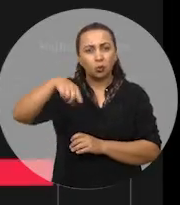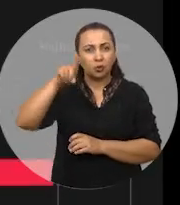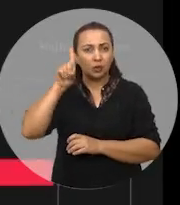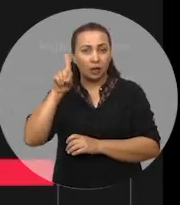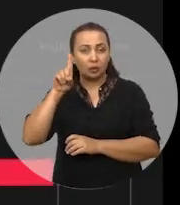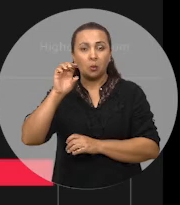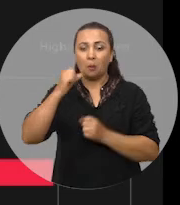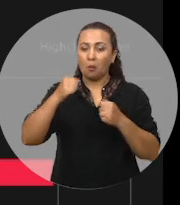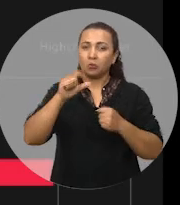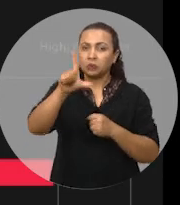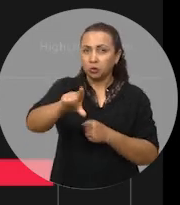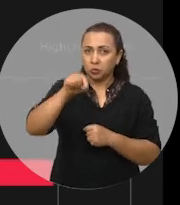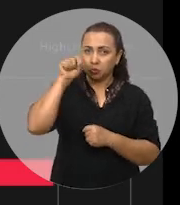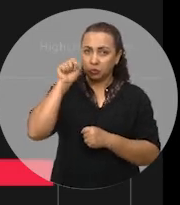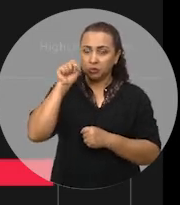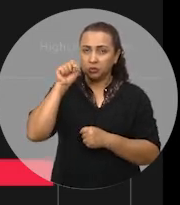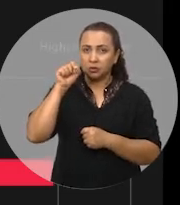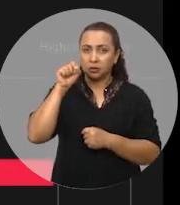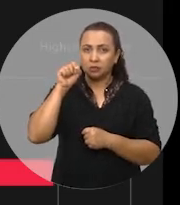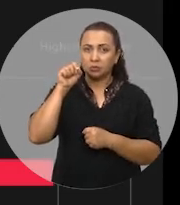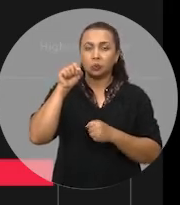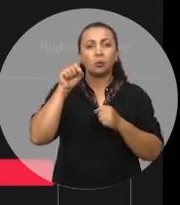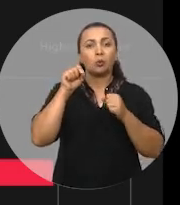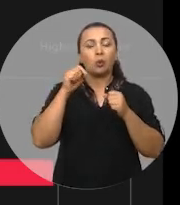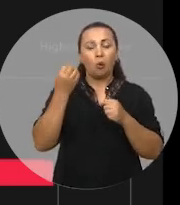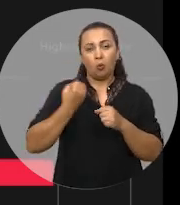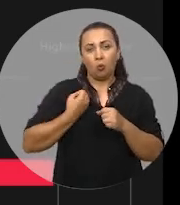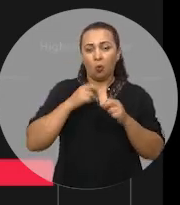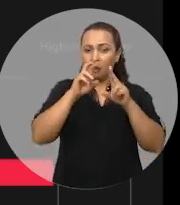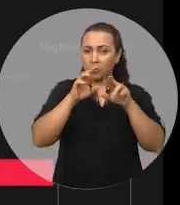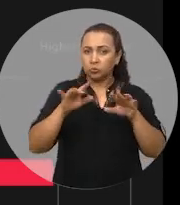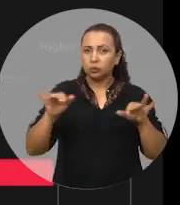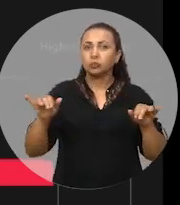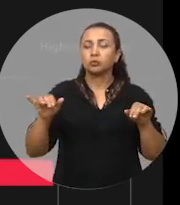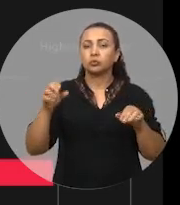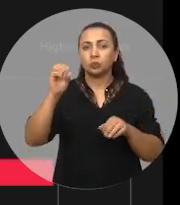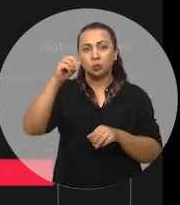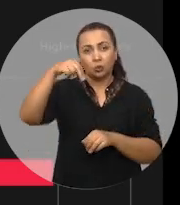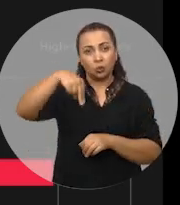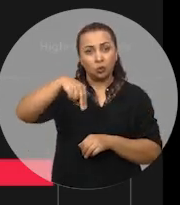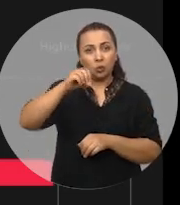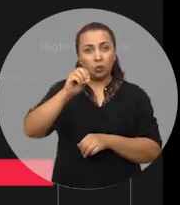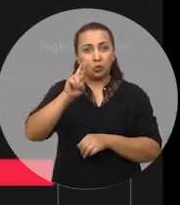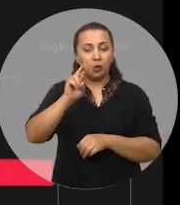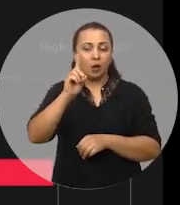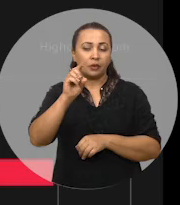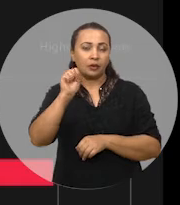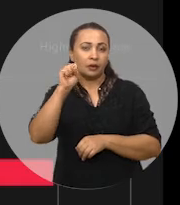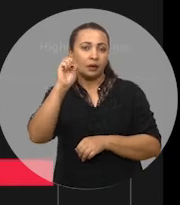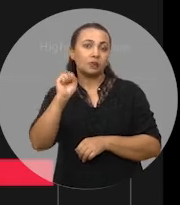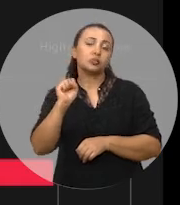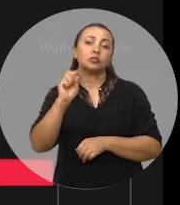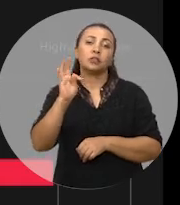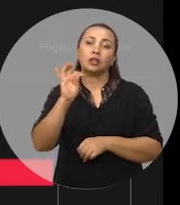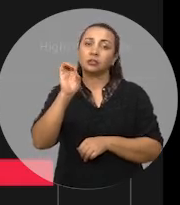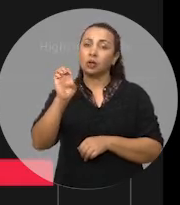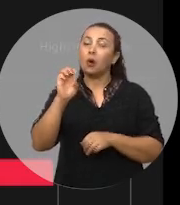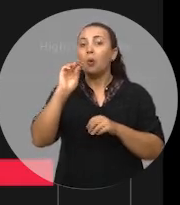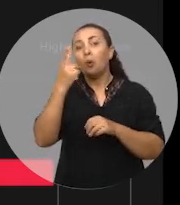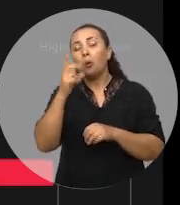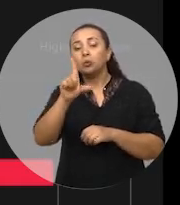pode ser selecionada digitando aqui Nordeste, por exemplo, ou eu posso selecionar no próprio